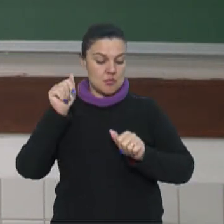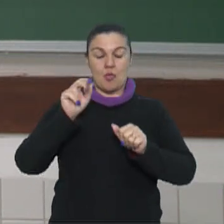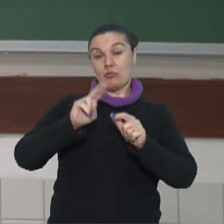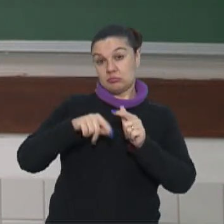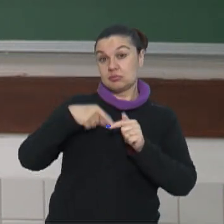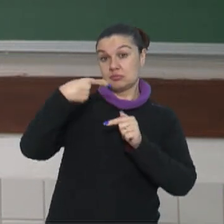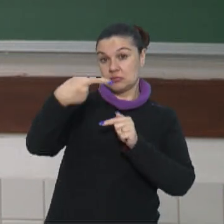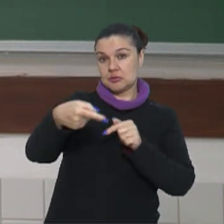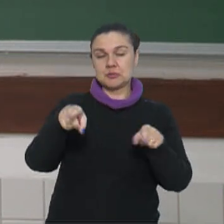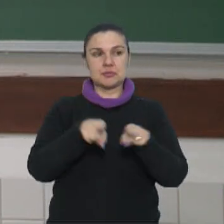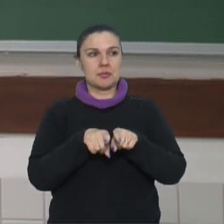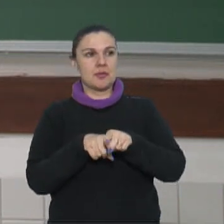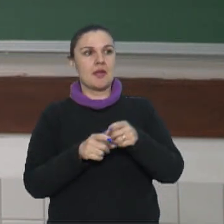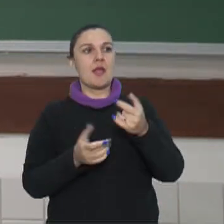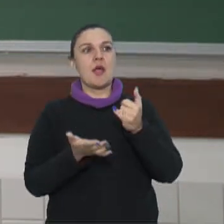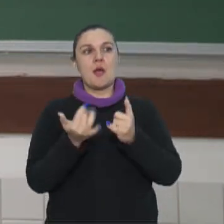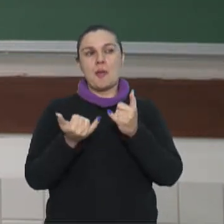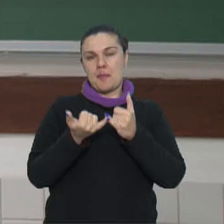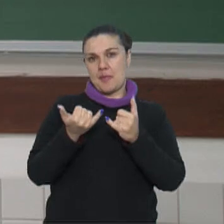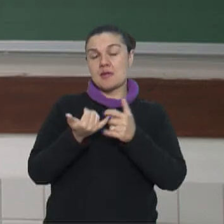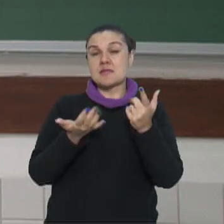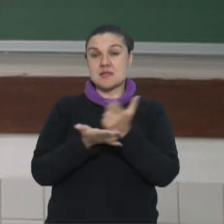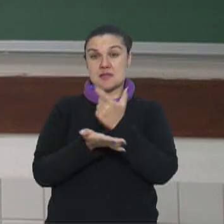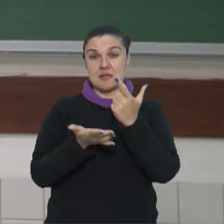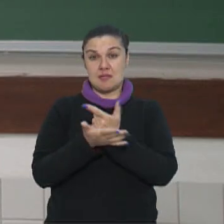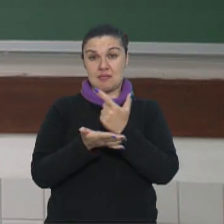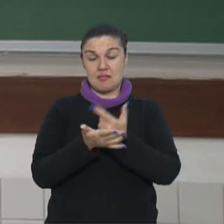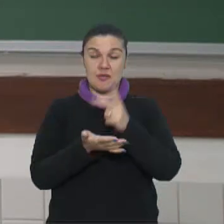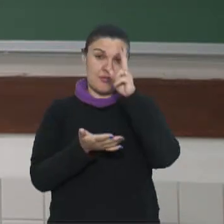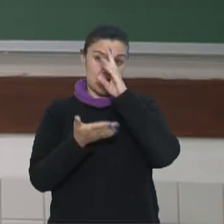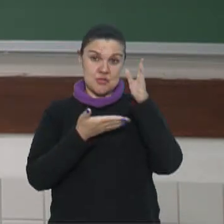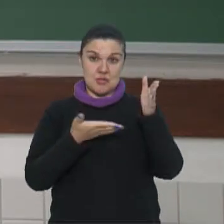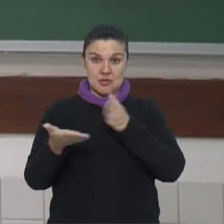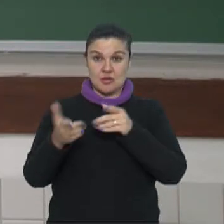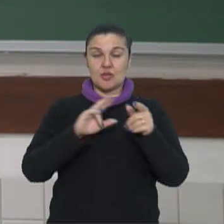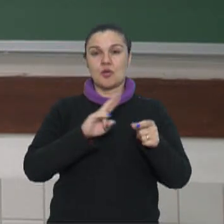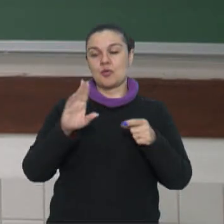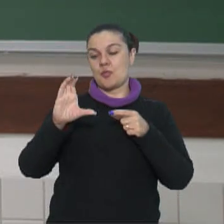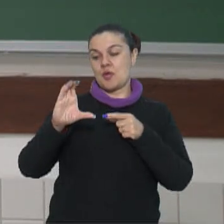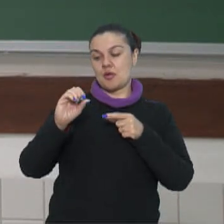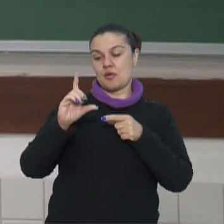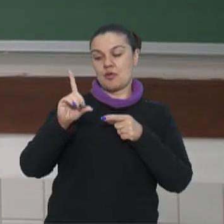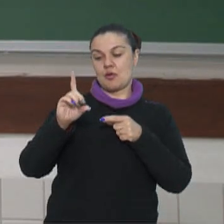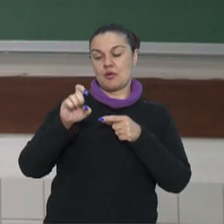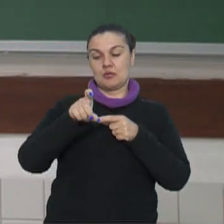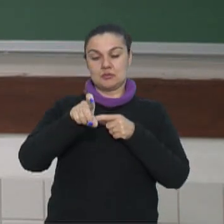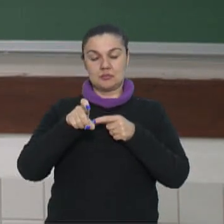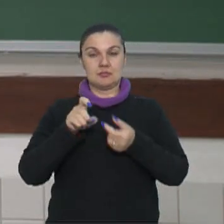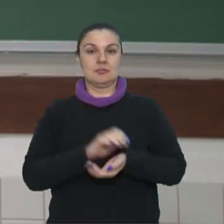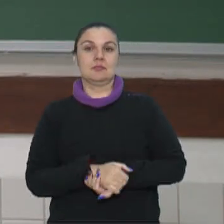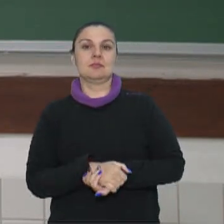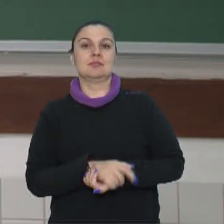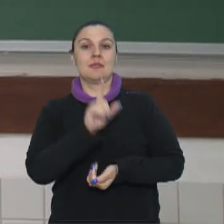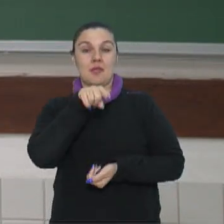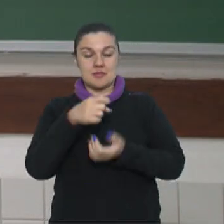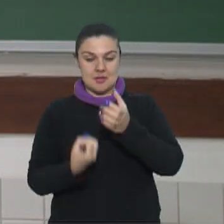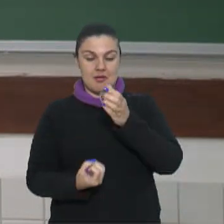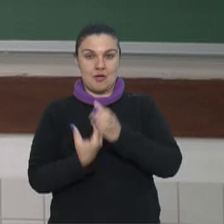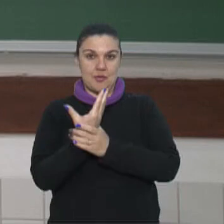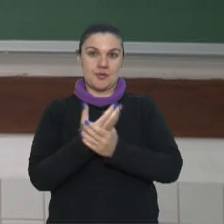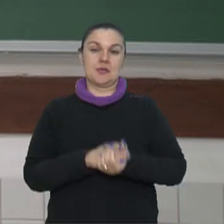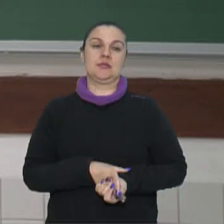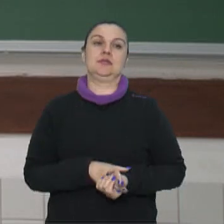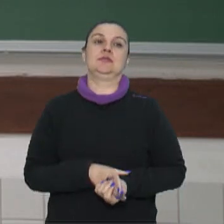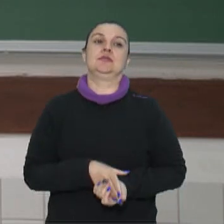a escrita, como se fosse um livro de história para eles. Eles chamavam isso de um código, codex, essa é a origem. Vocês vão